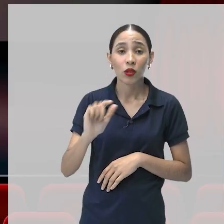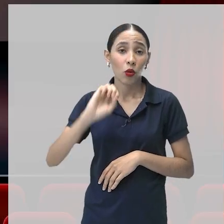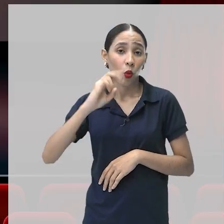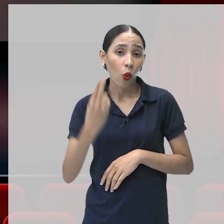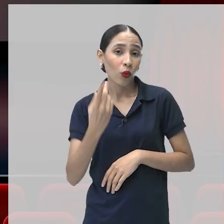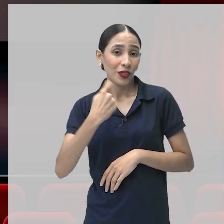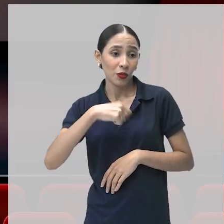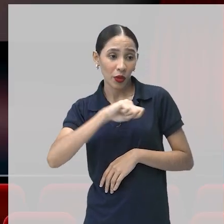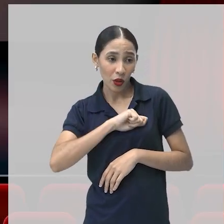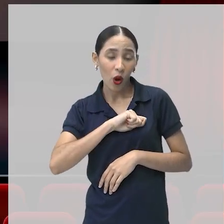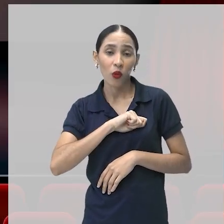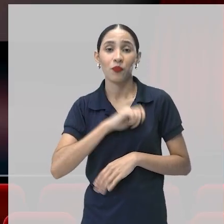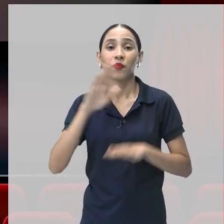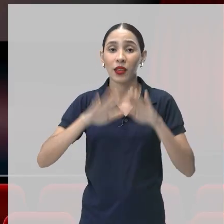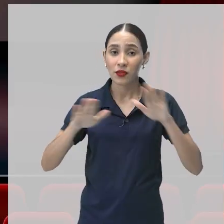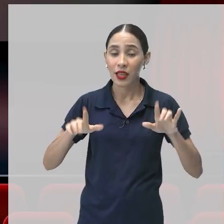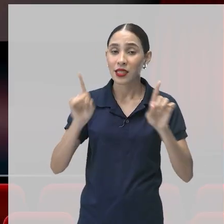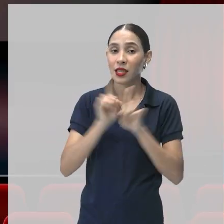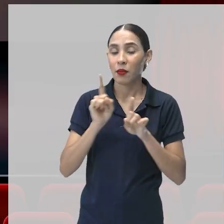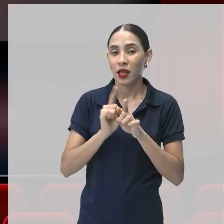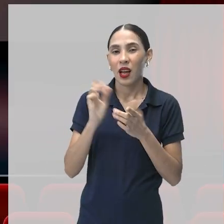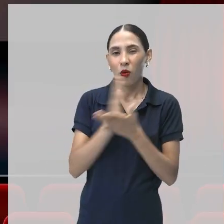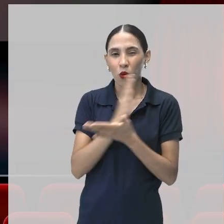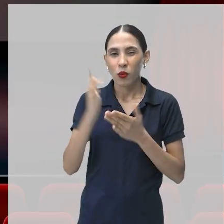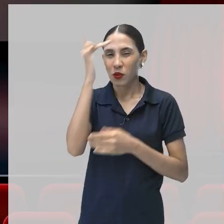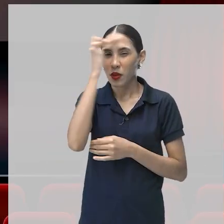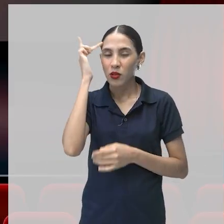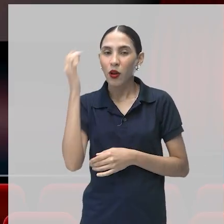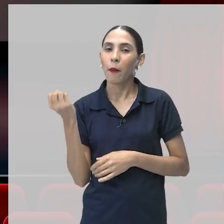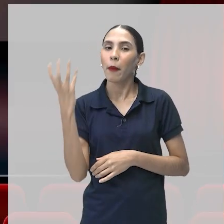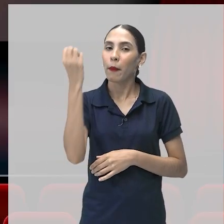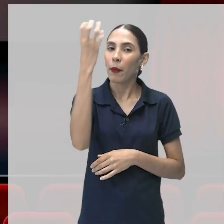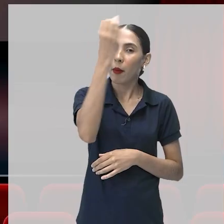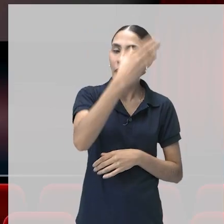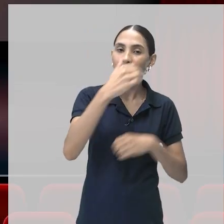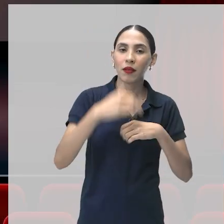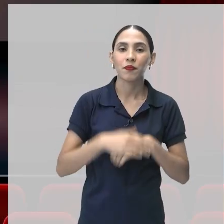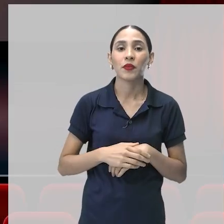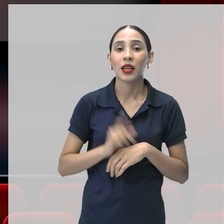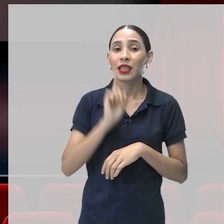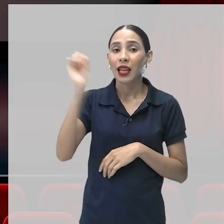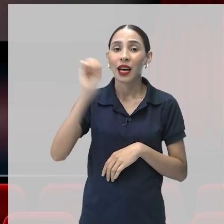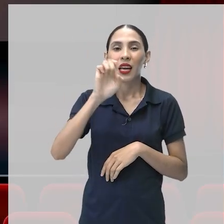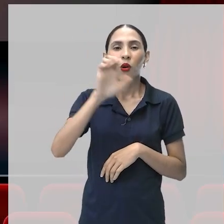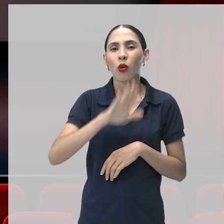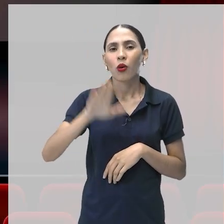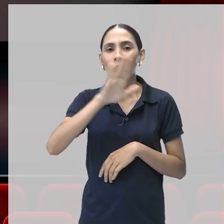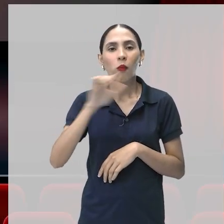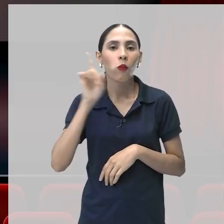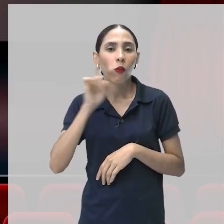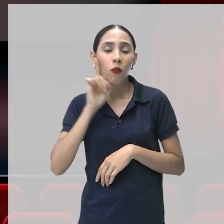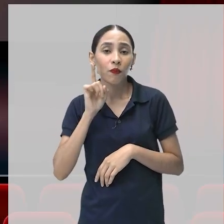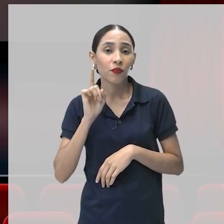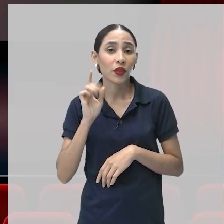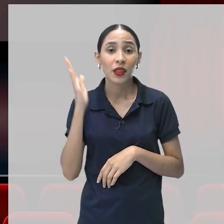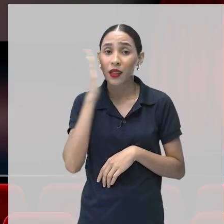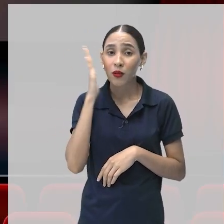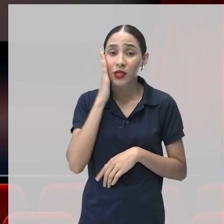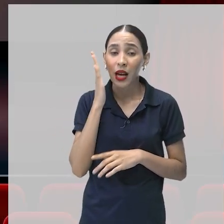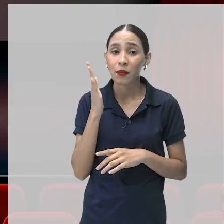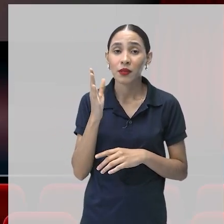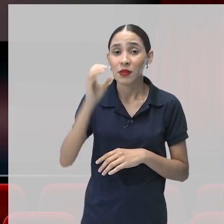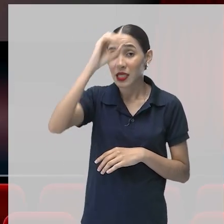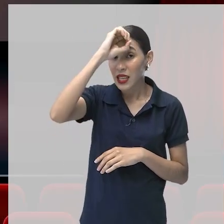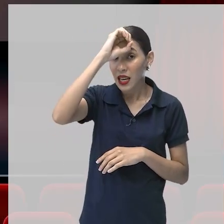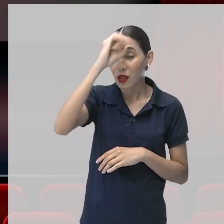vezes, alguns de nós viajam para o exterior, por exemplo, lá para a Europa, os Estados Unidos, não sabemos falar o